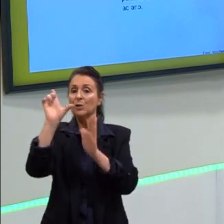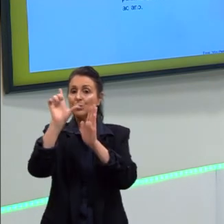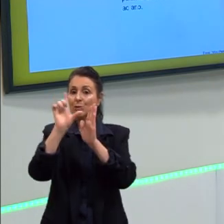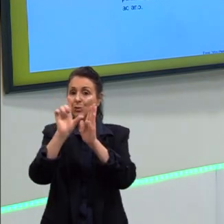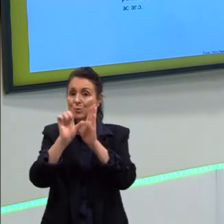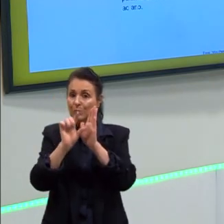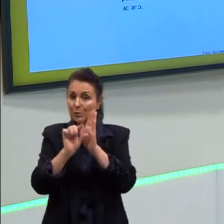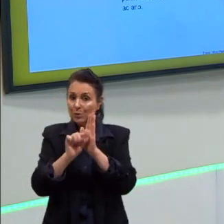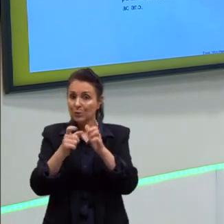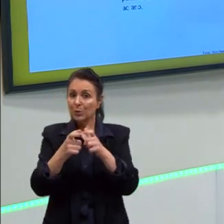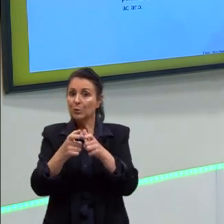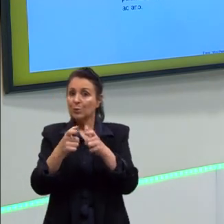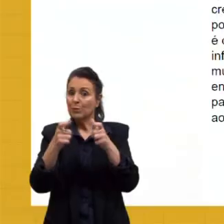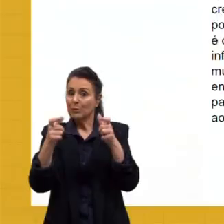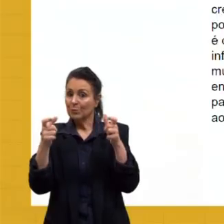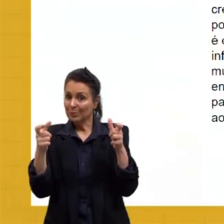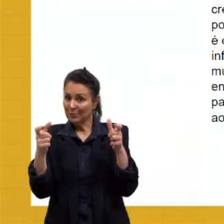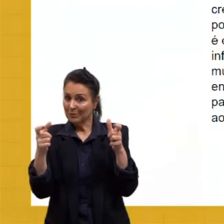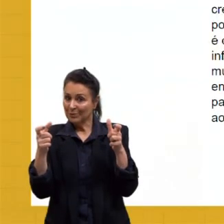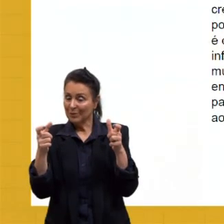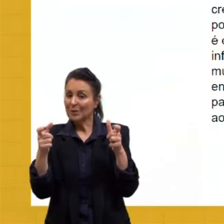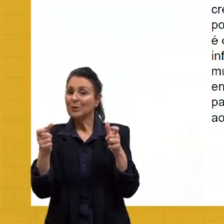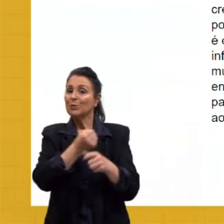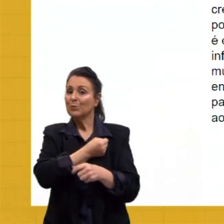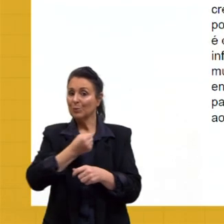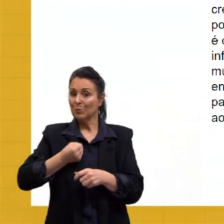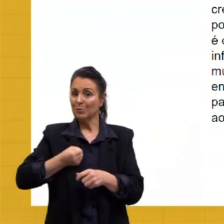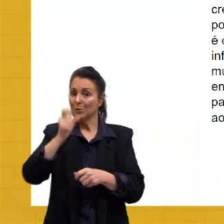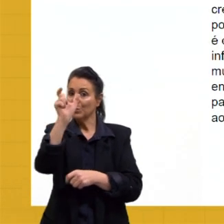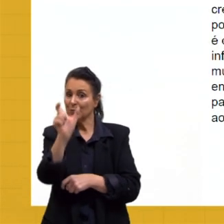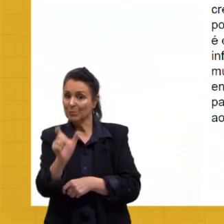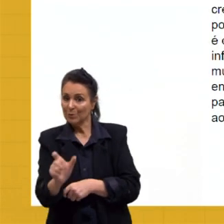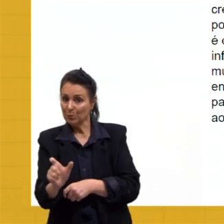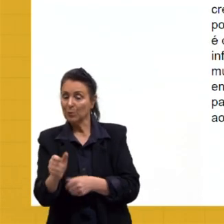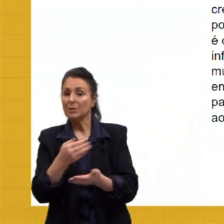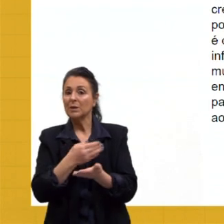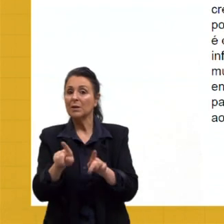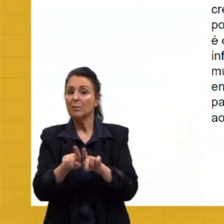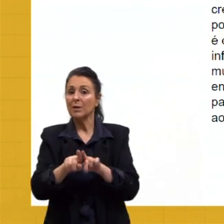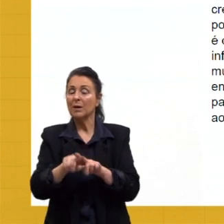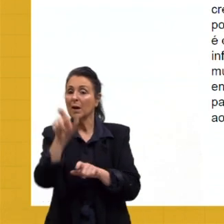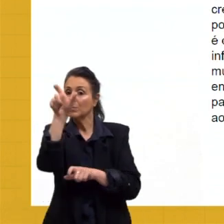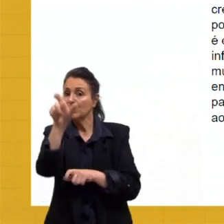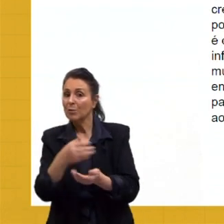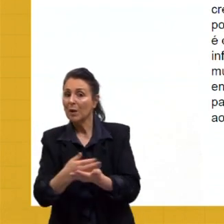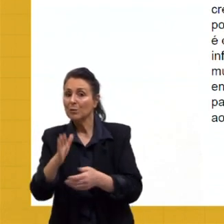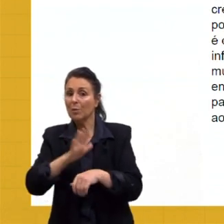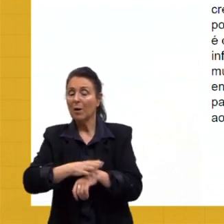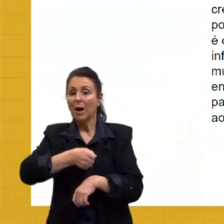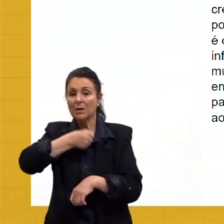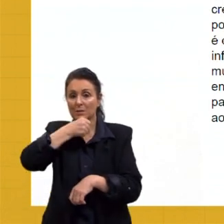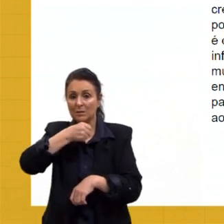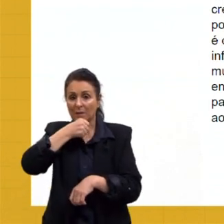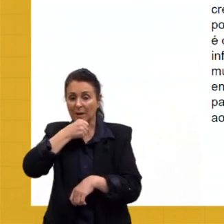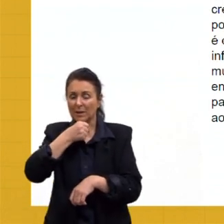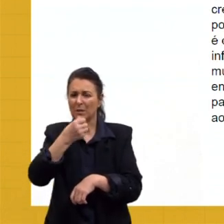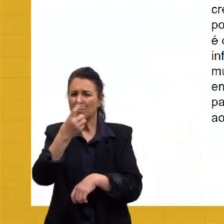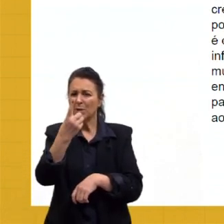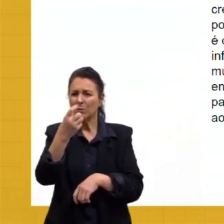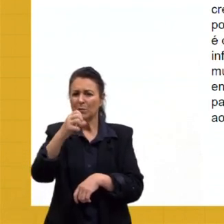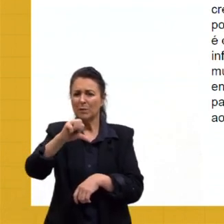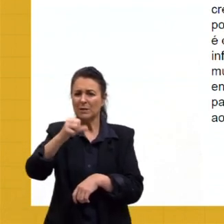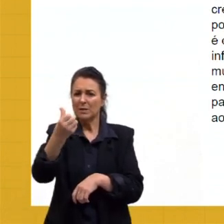do crescimento tá e o envelhecimento dessa população Então a partir dali da década de 60 70 que nós tivemos um Boom populacional